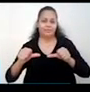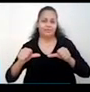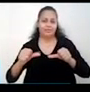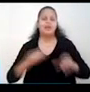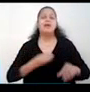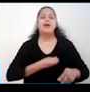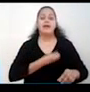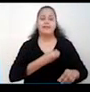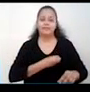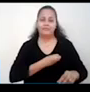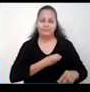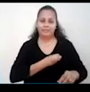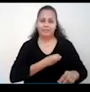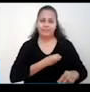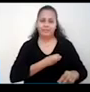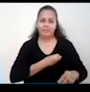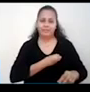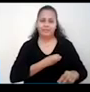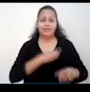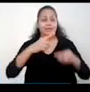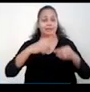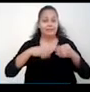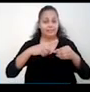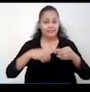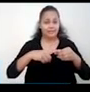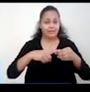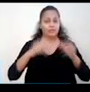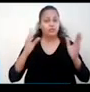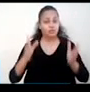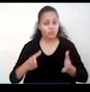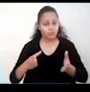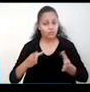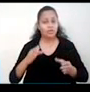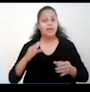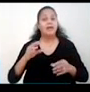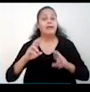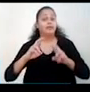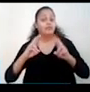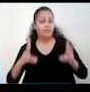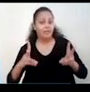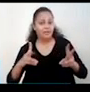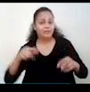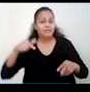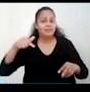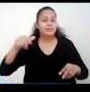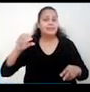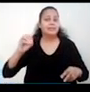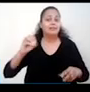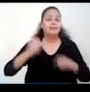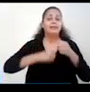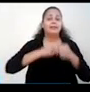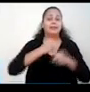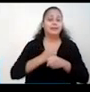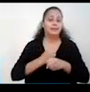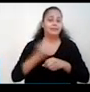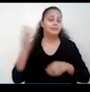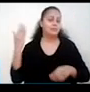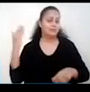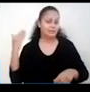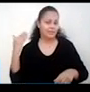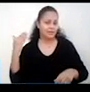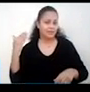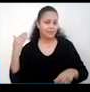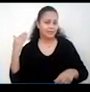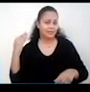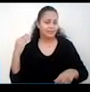vida que se tem nas cidades hoje é diferente de 70 anos atrás. Talvez 70 anos atrás as crianças ainda